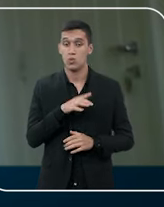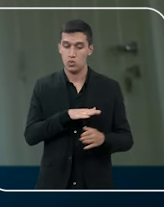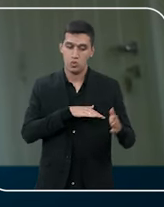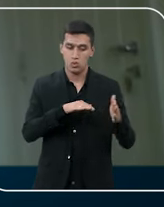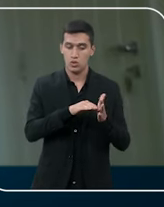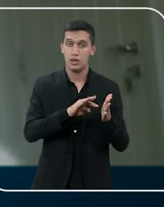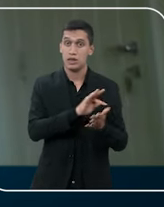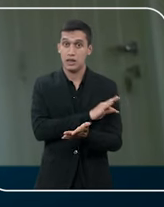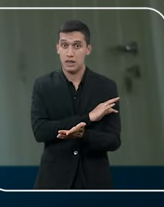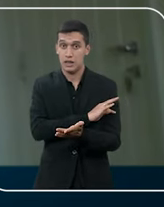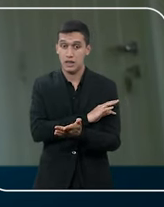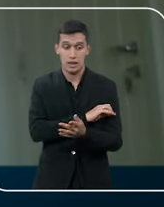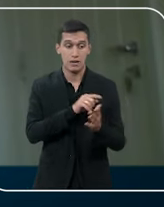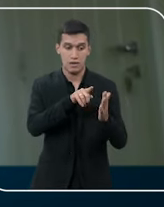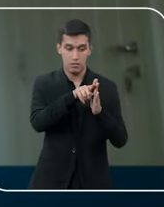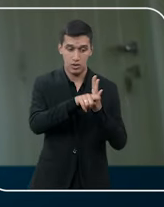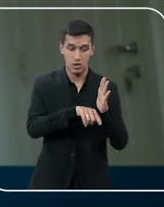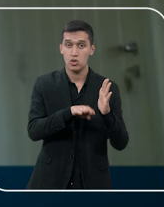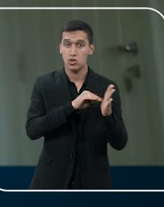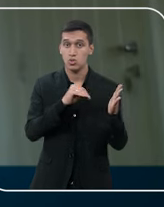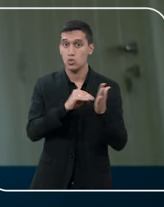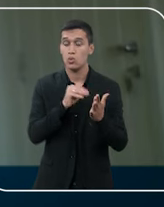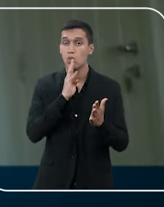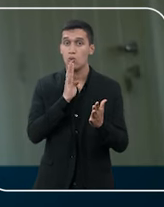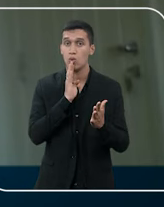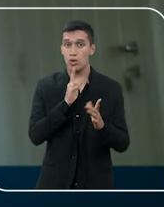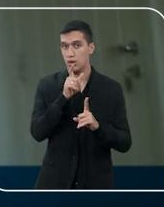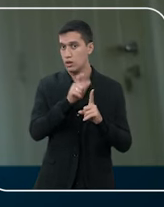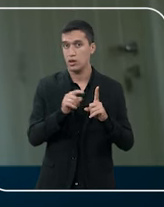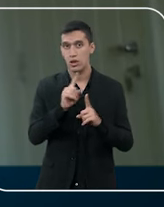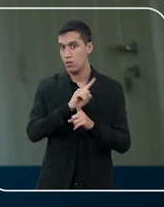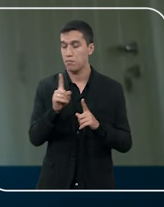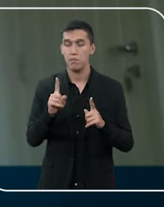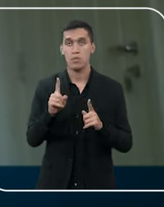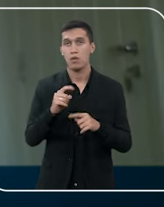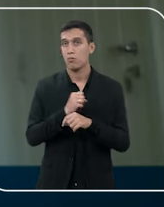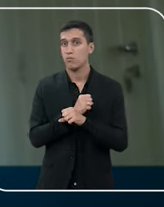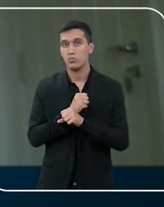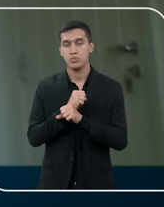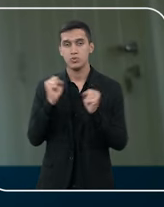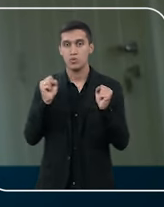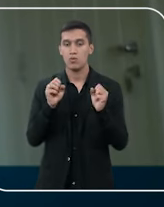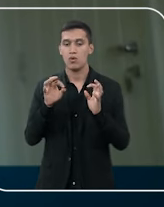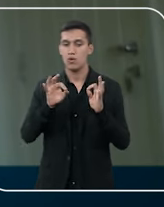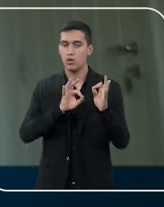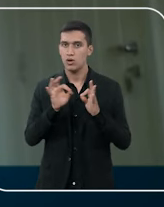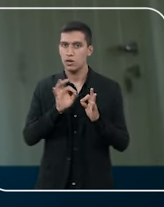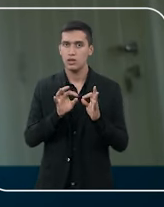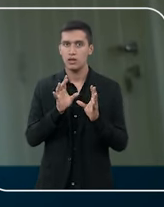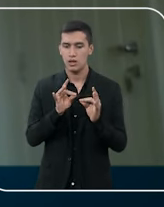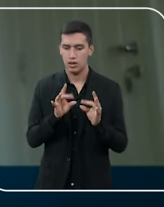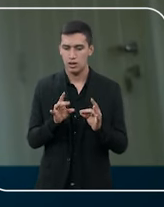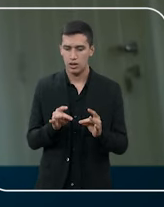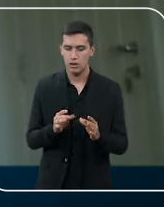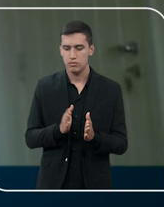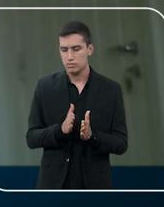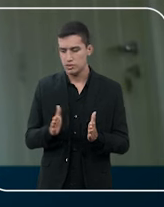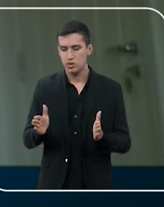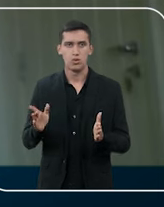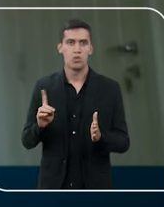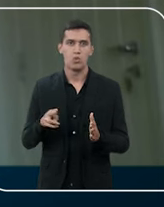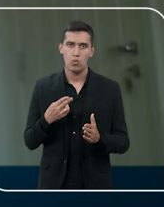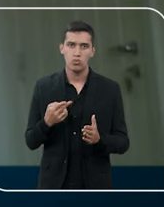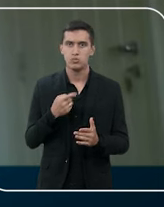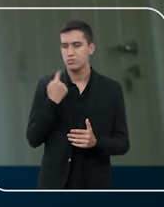próprio estado da pesquisa, do conhecimento, não é possível fazer determinado procedimento, ou seja, nós não